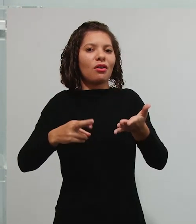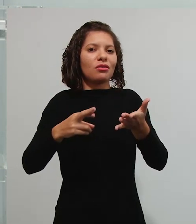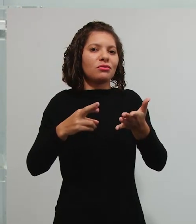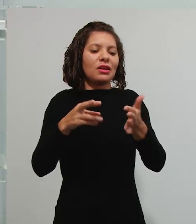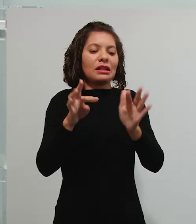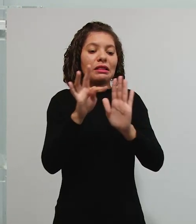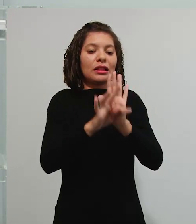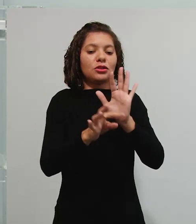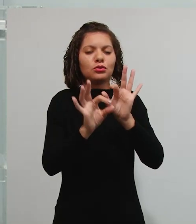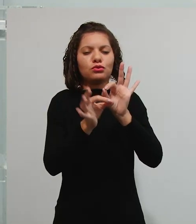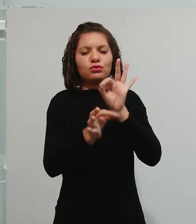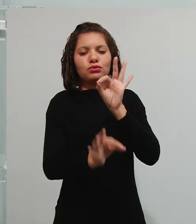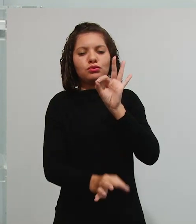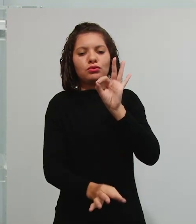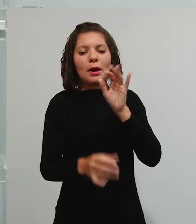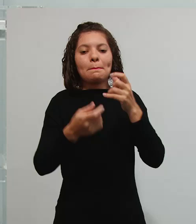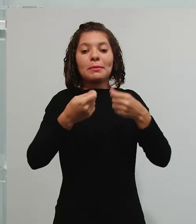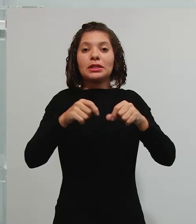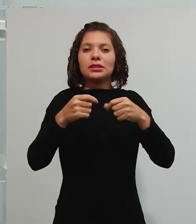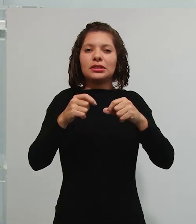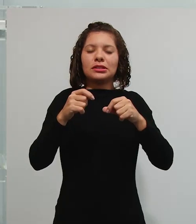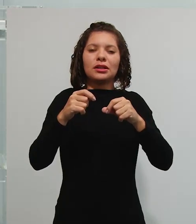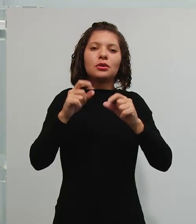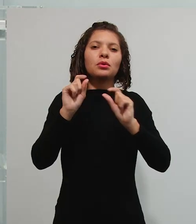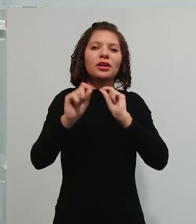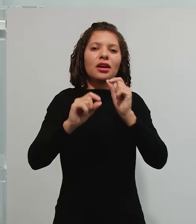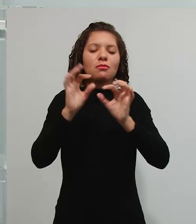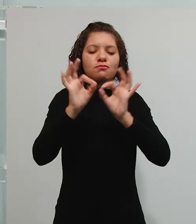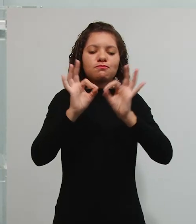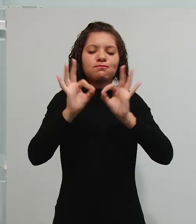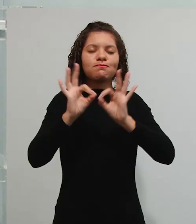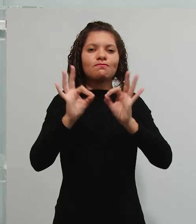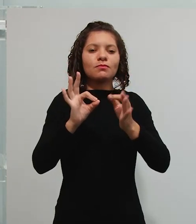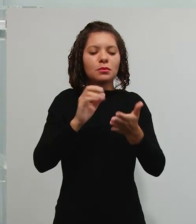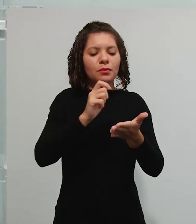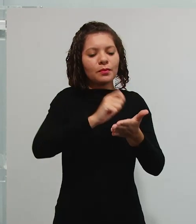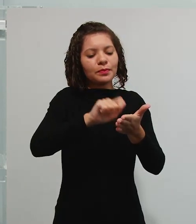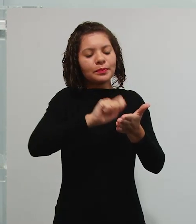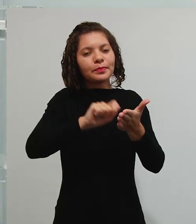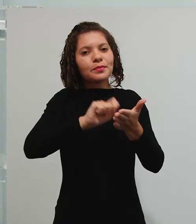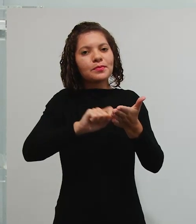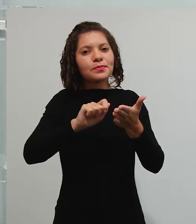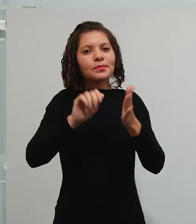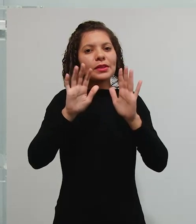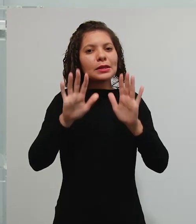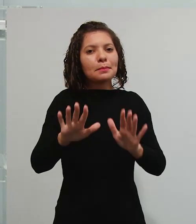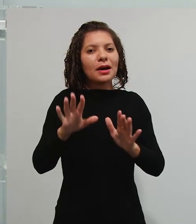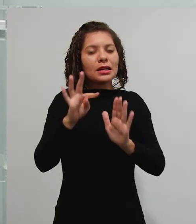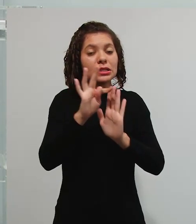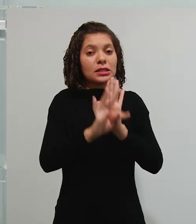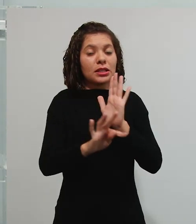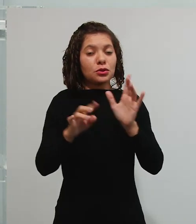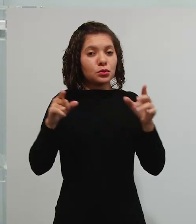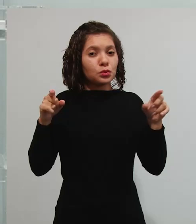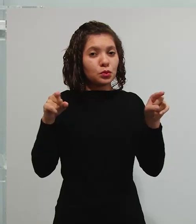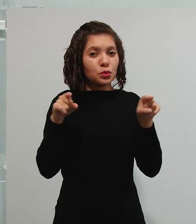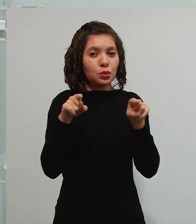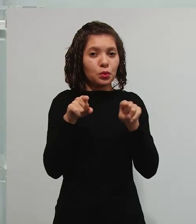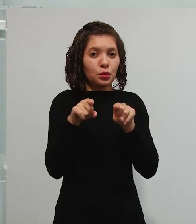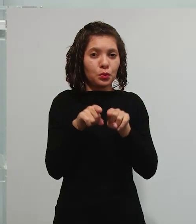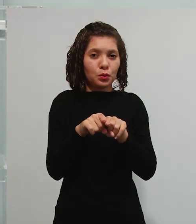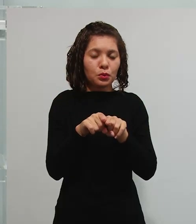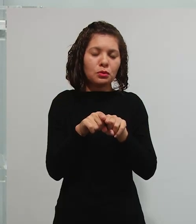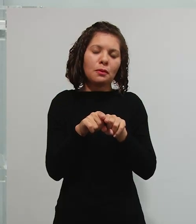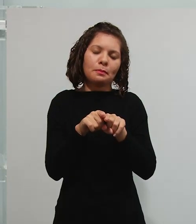preciso planejar mesmo de forma escrita. Agora, quando é um texto mais curto, mesmo assim eu preciso planejar, mas aí